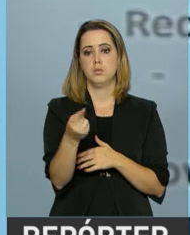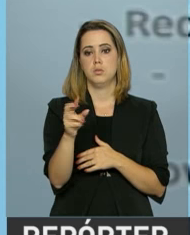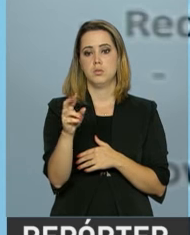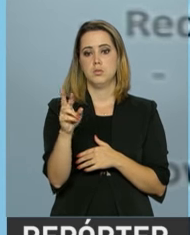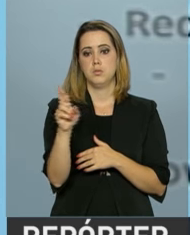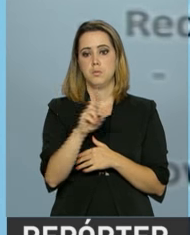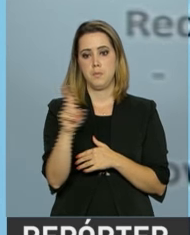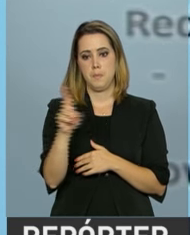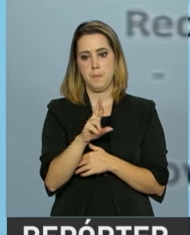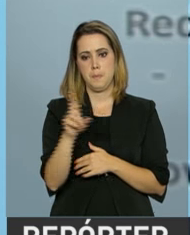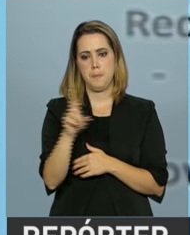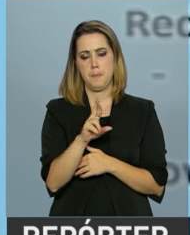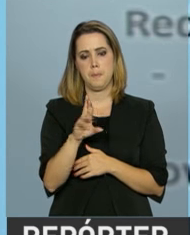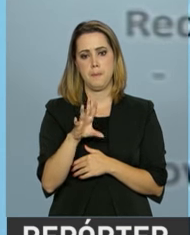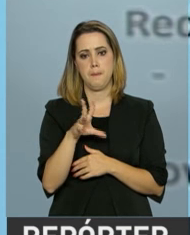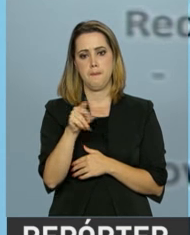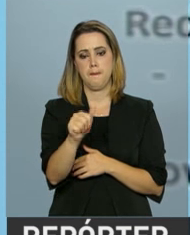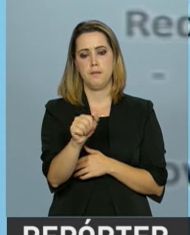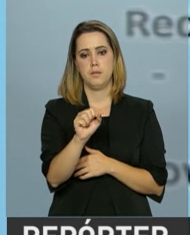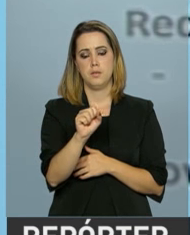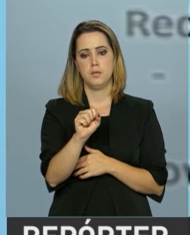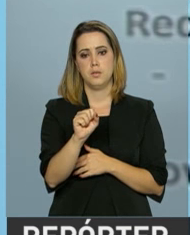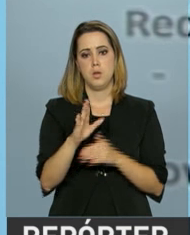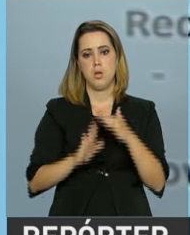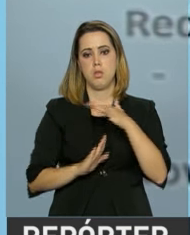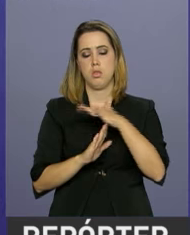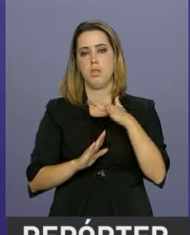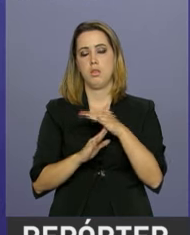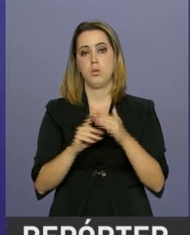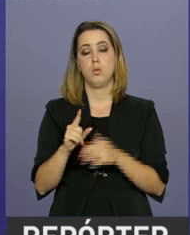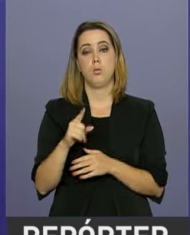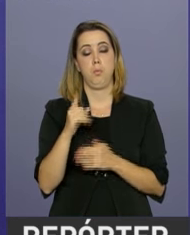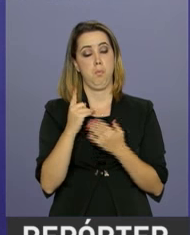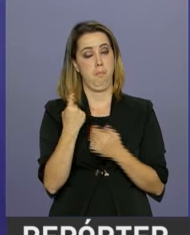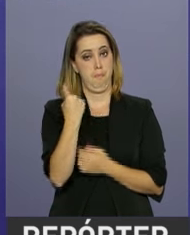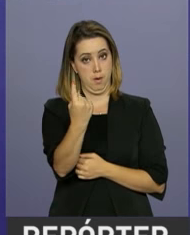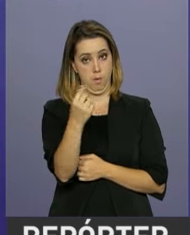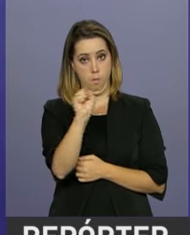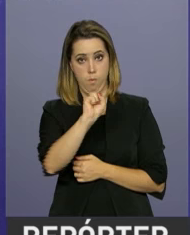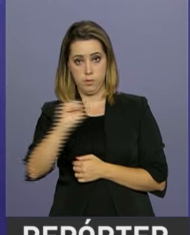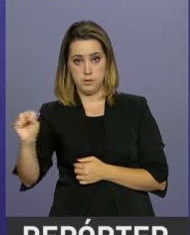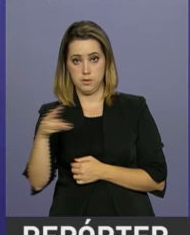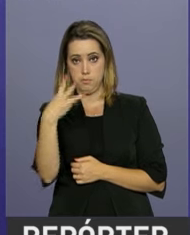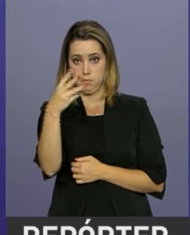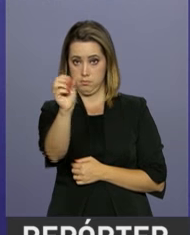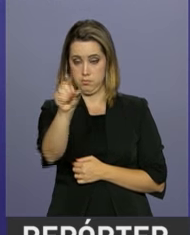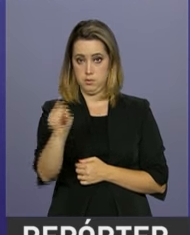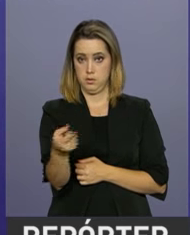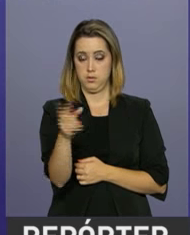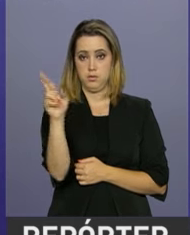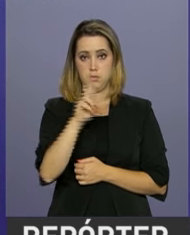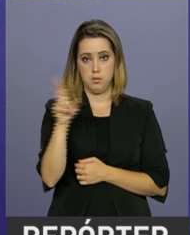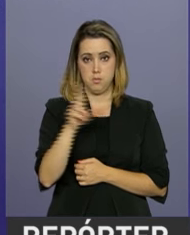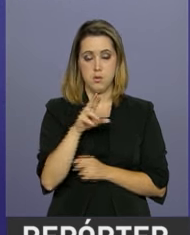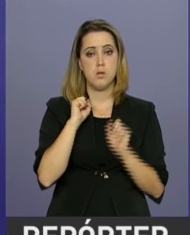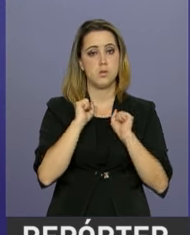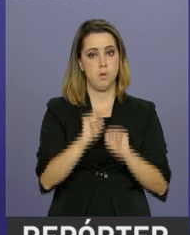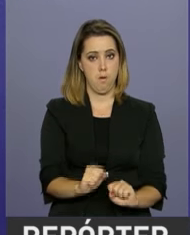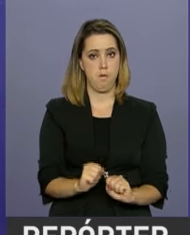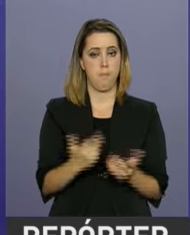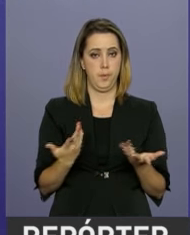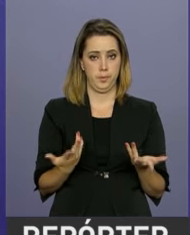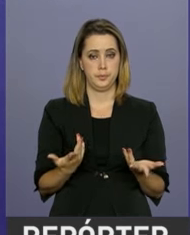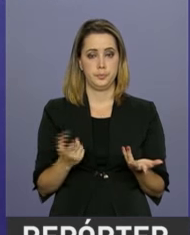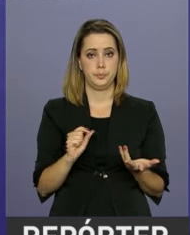pelo semestre, no máximo, o que significa um curso